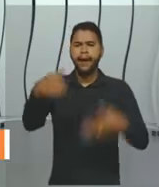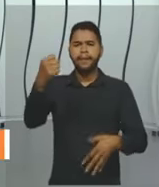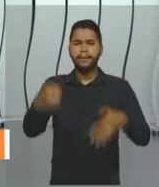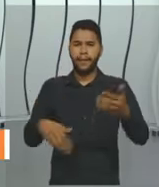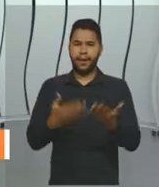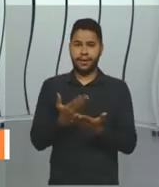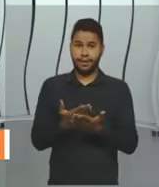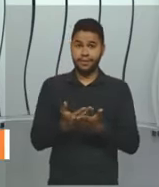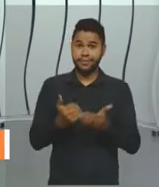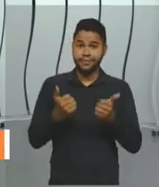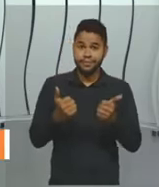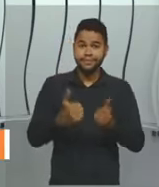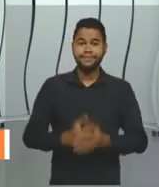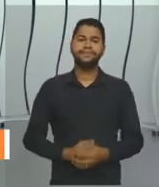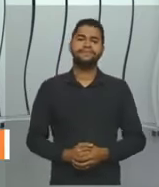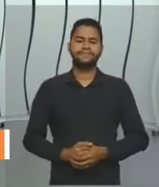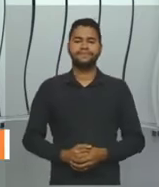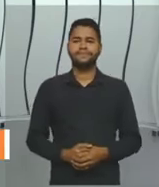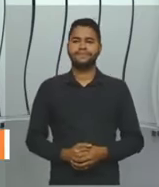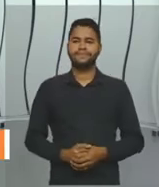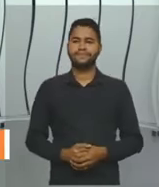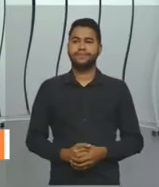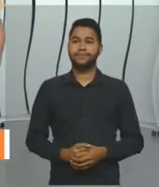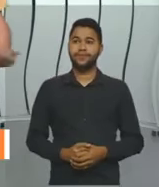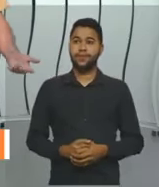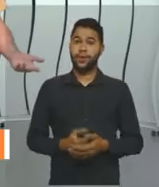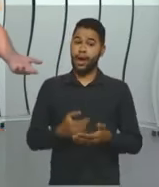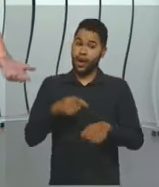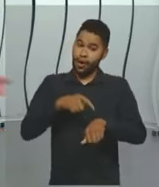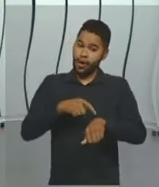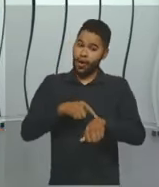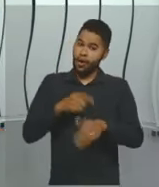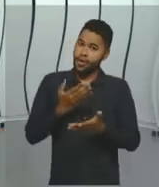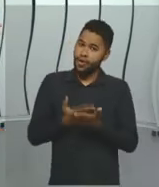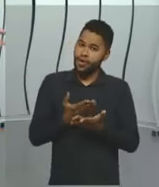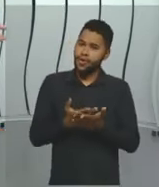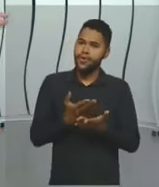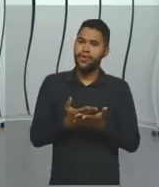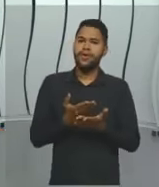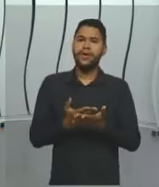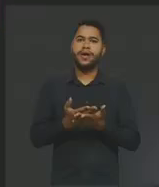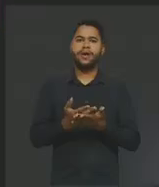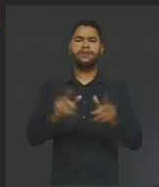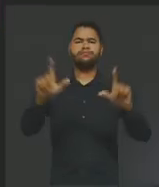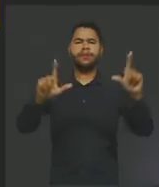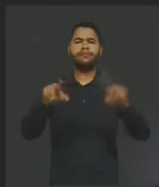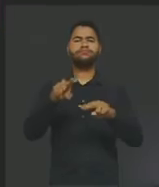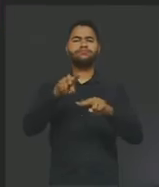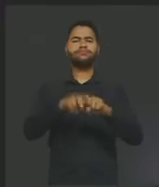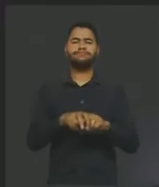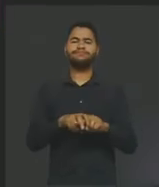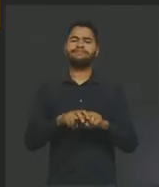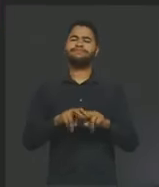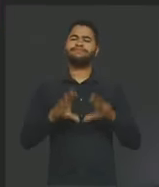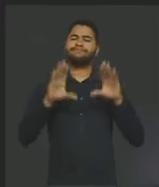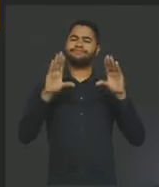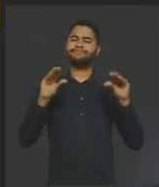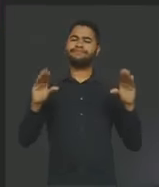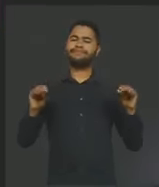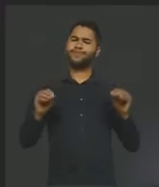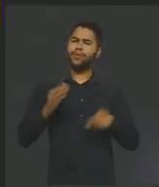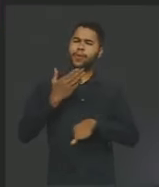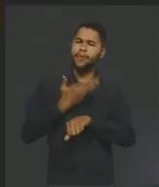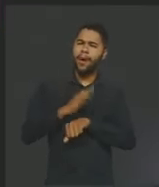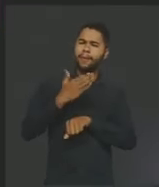nossas aulas. Time to study, hora de estudar. Senta em frente à TV, relaxa e vamos